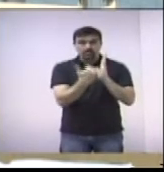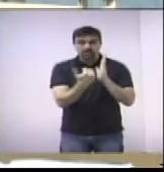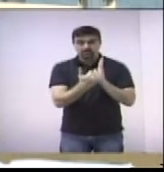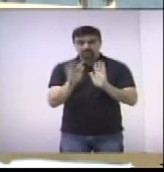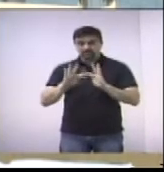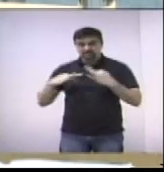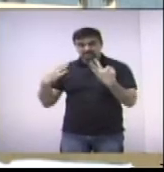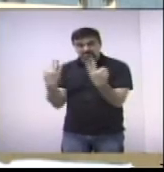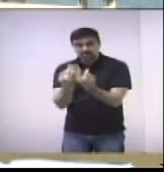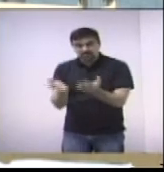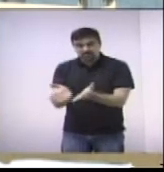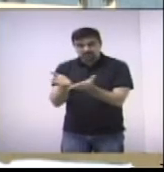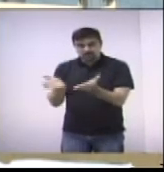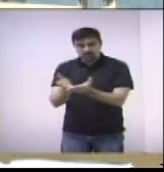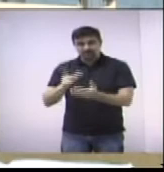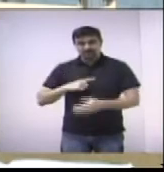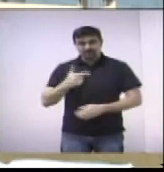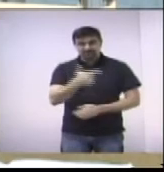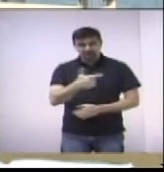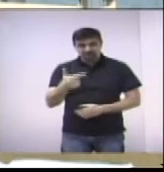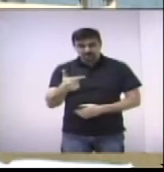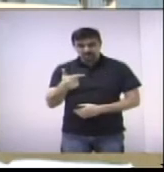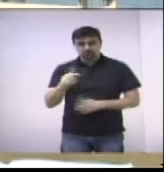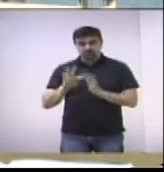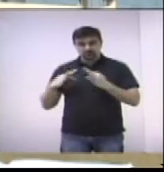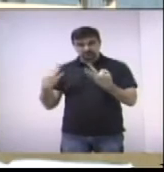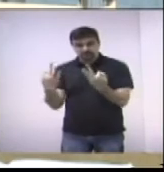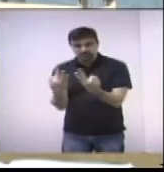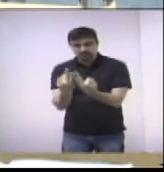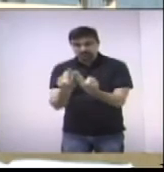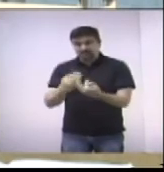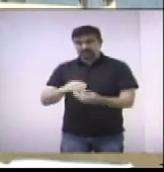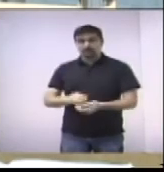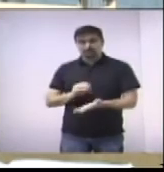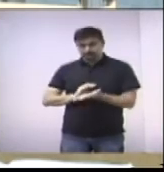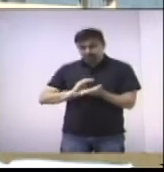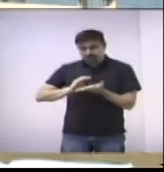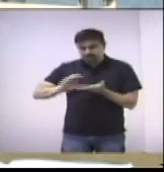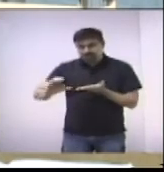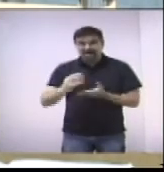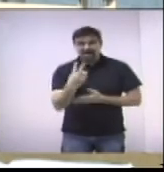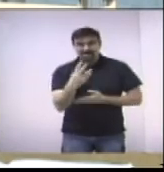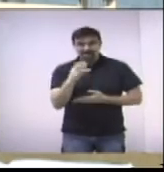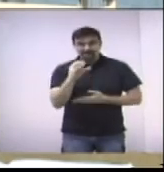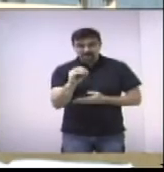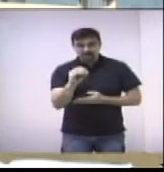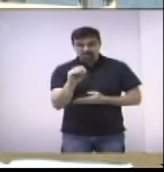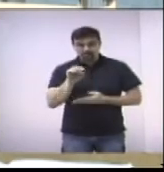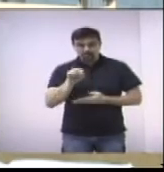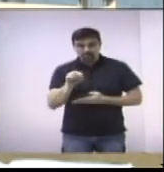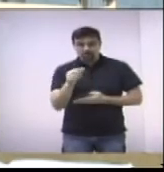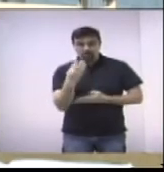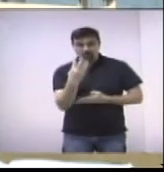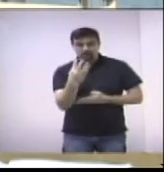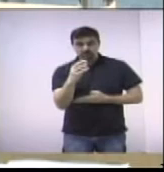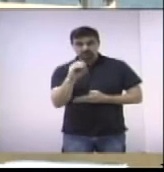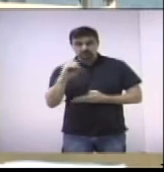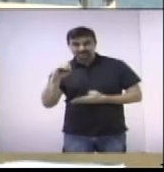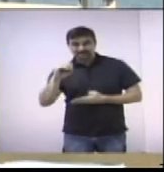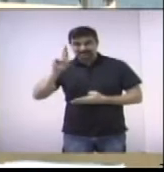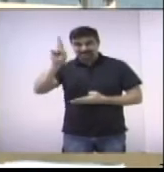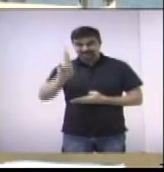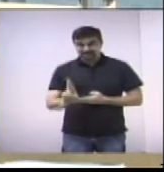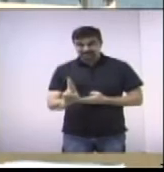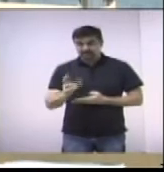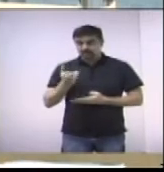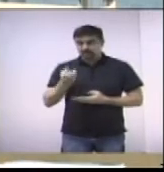atendidas 22 famílias e foram gastos R$ 20.488. Então, eu queria deixar aí os valores